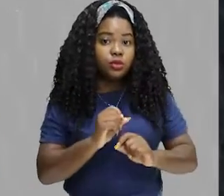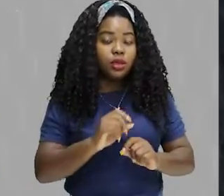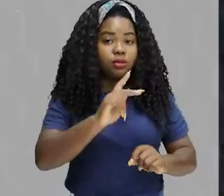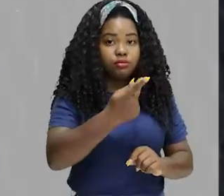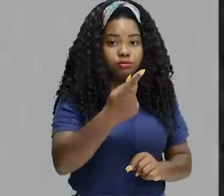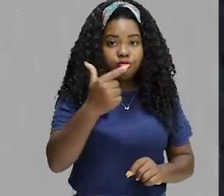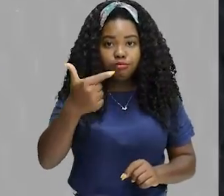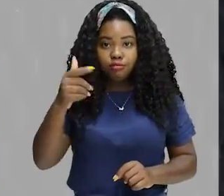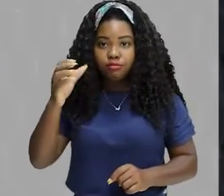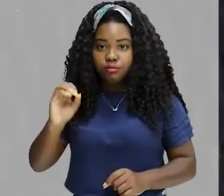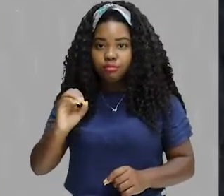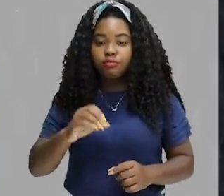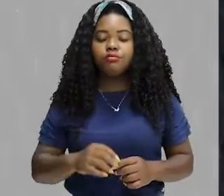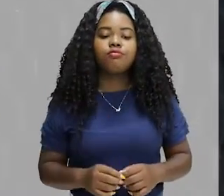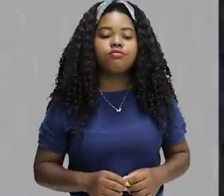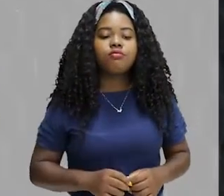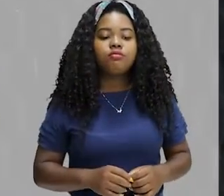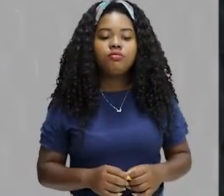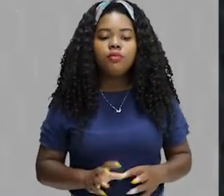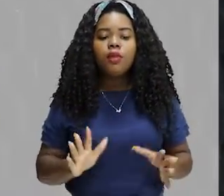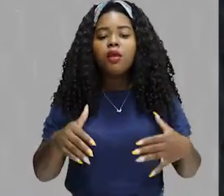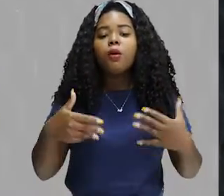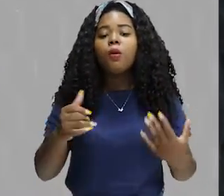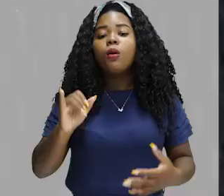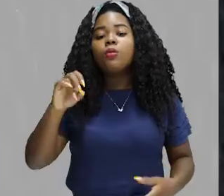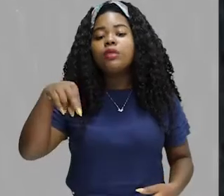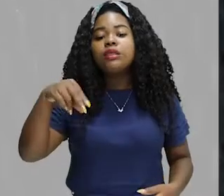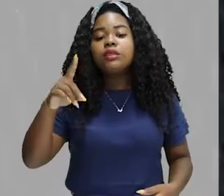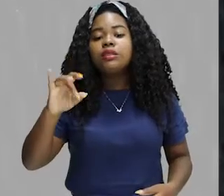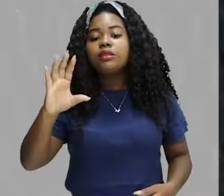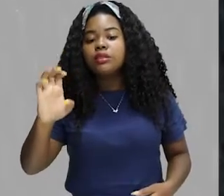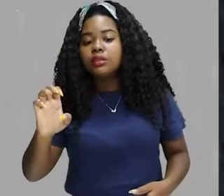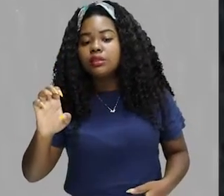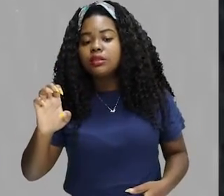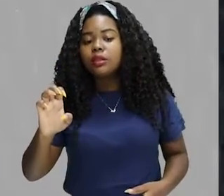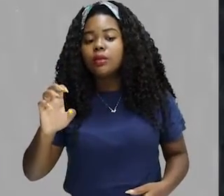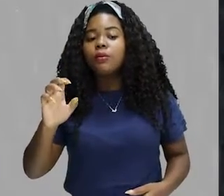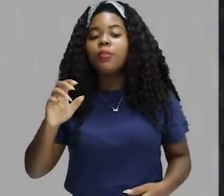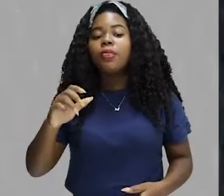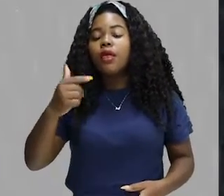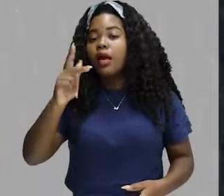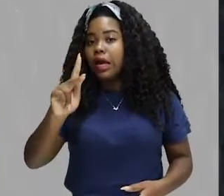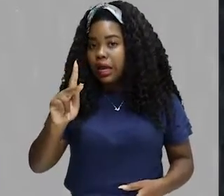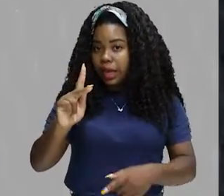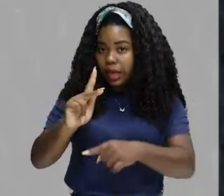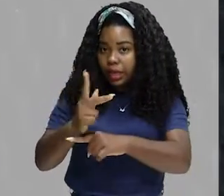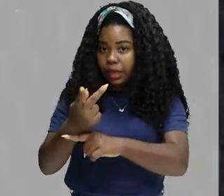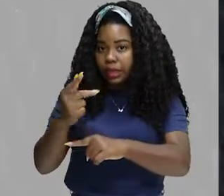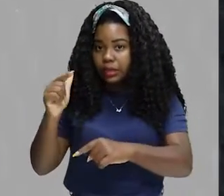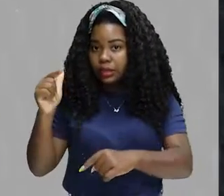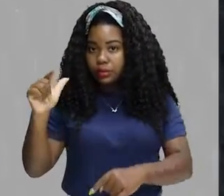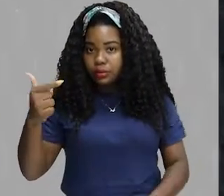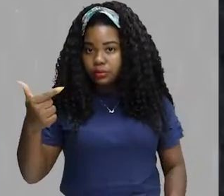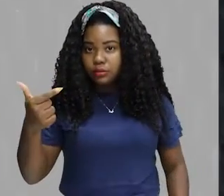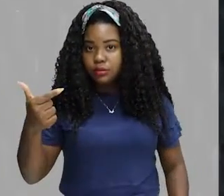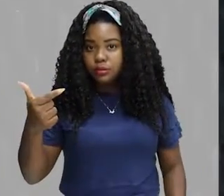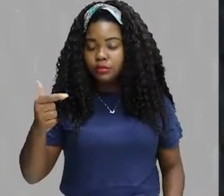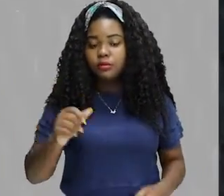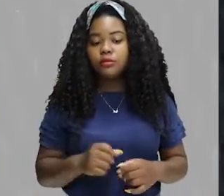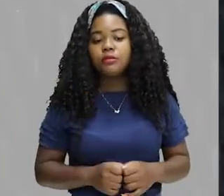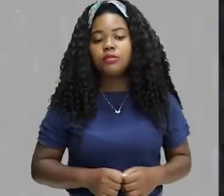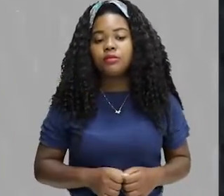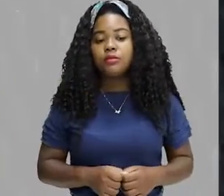Bom, qual é o índice do hidrogênio? 2, H2. Então, esse 2 é o índice